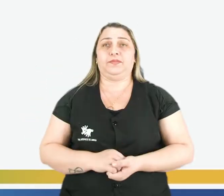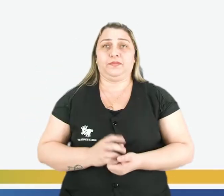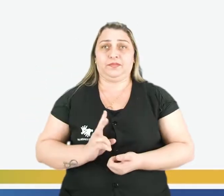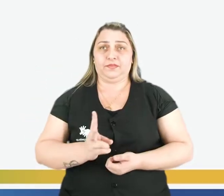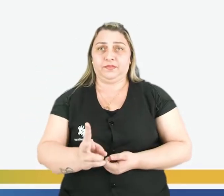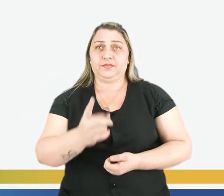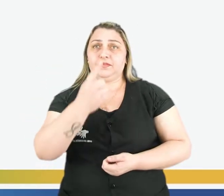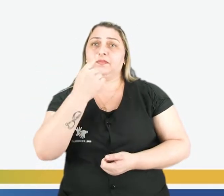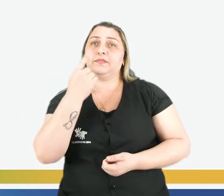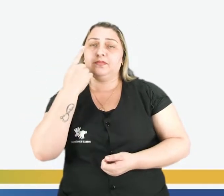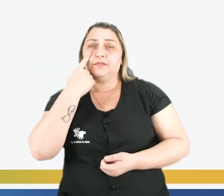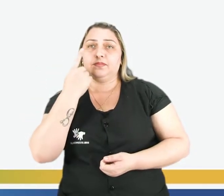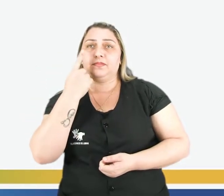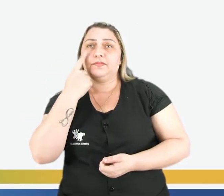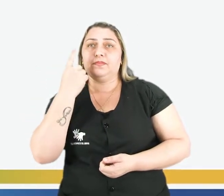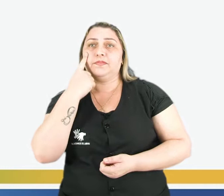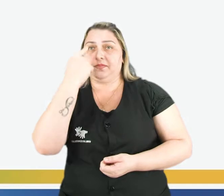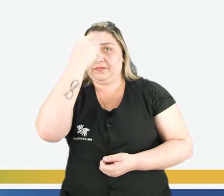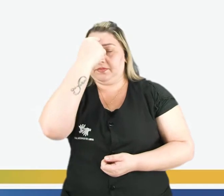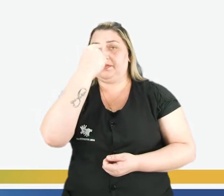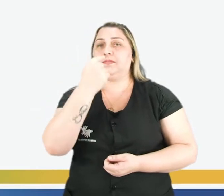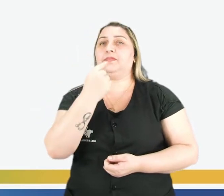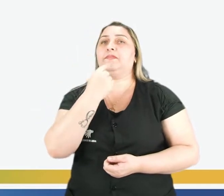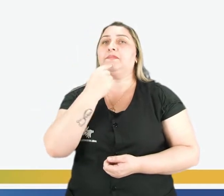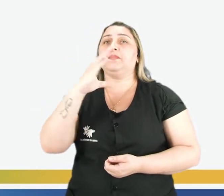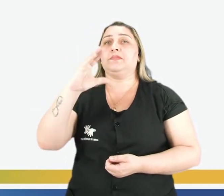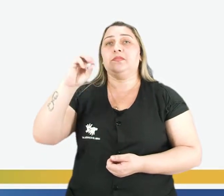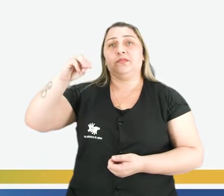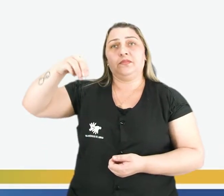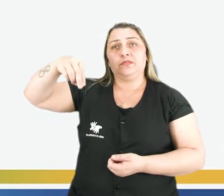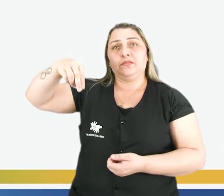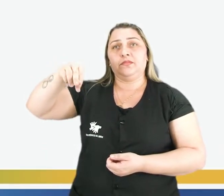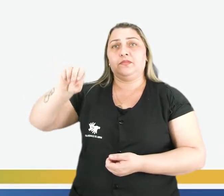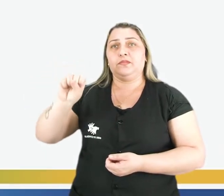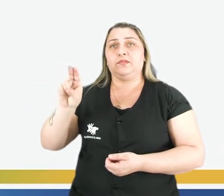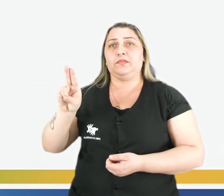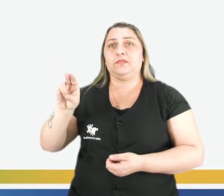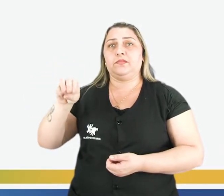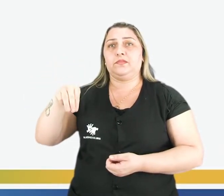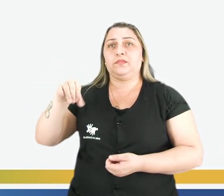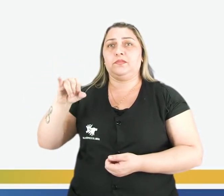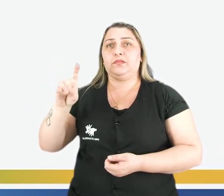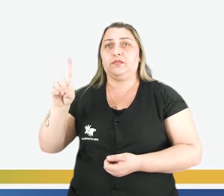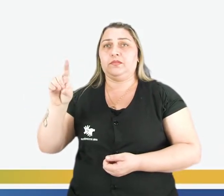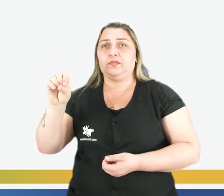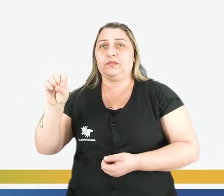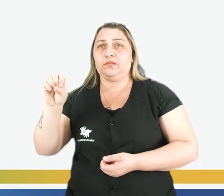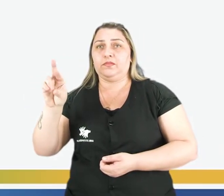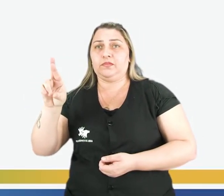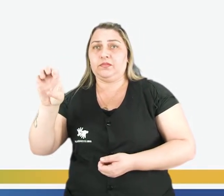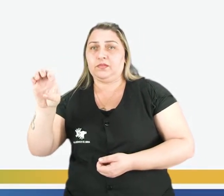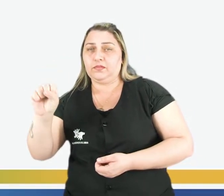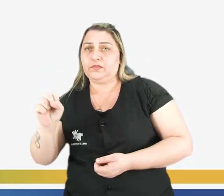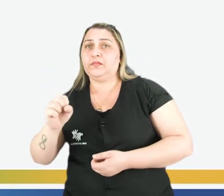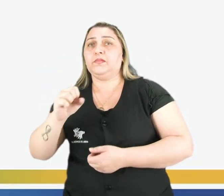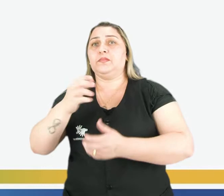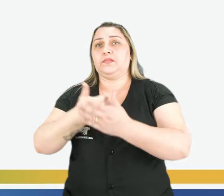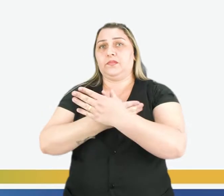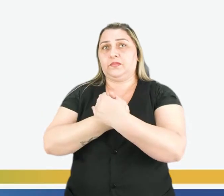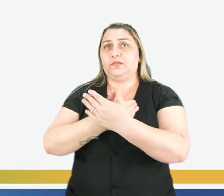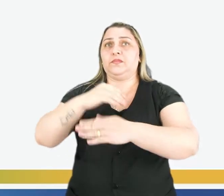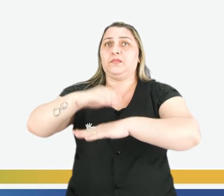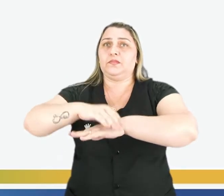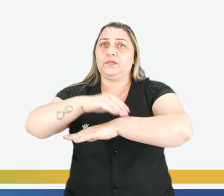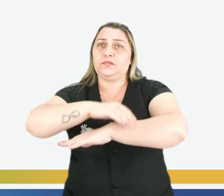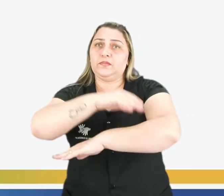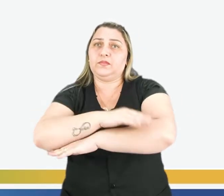lá, observem nas imagens os consumidores. Borboletas, não é mesmo? Sapo